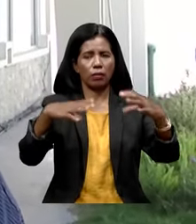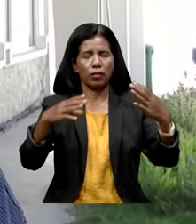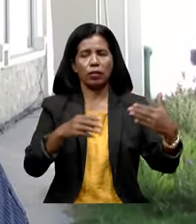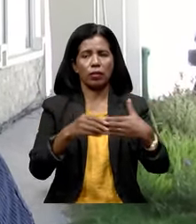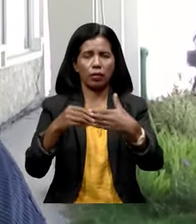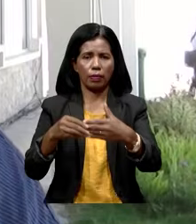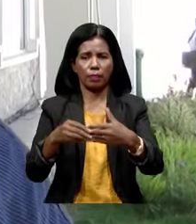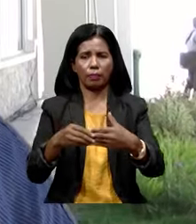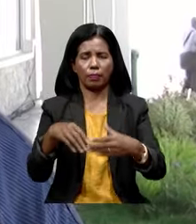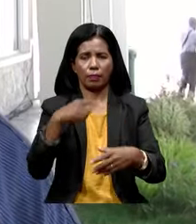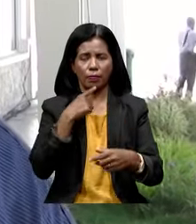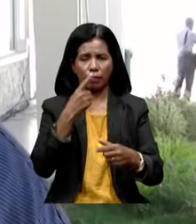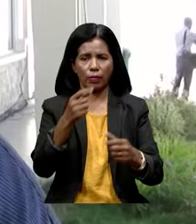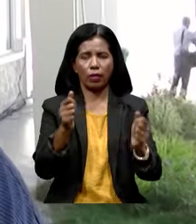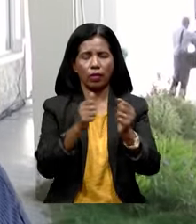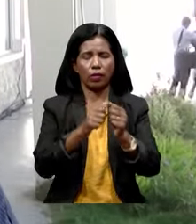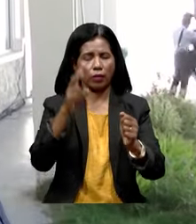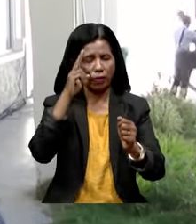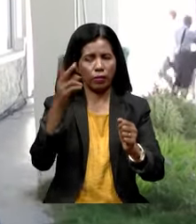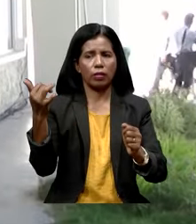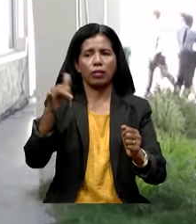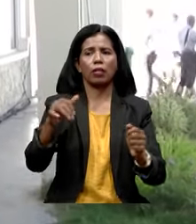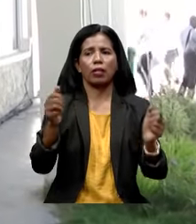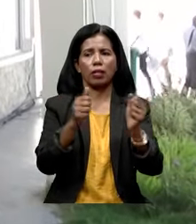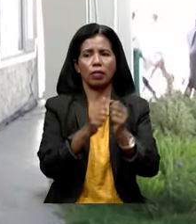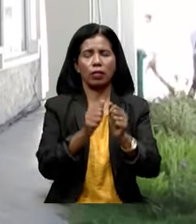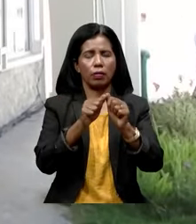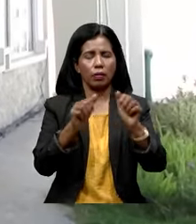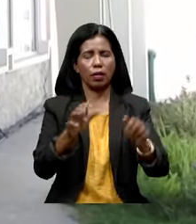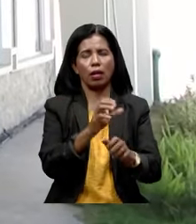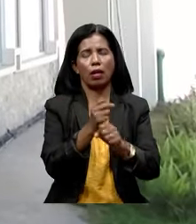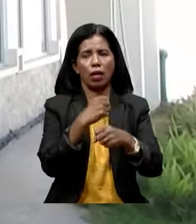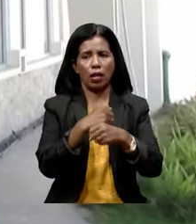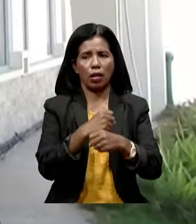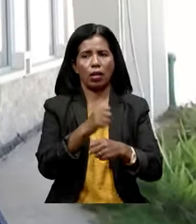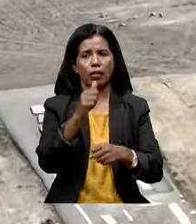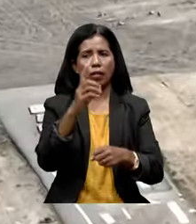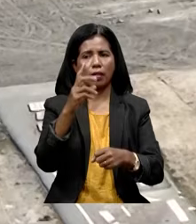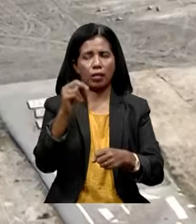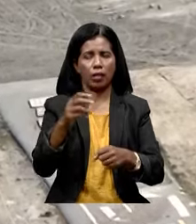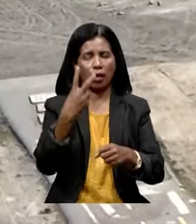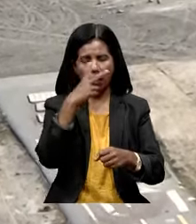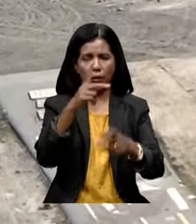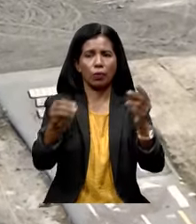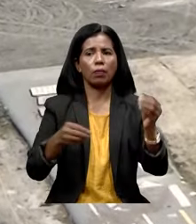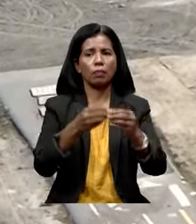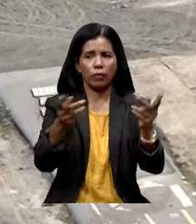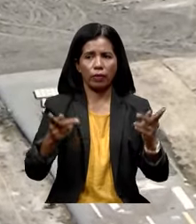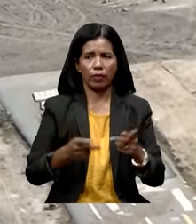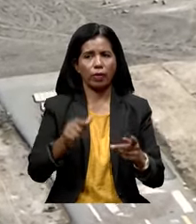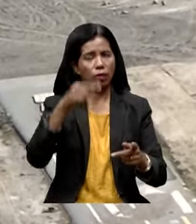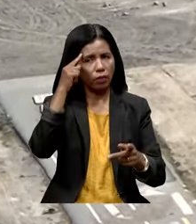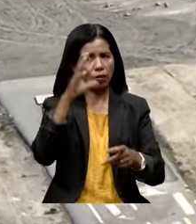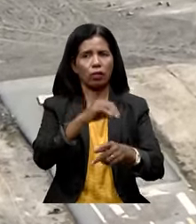organizadora, ou vice, será para administrar, né? Ali é só a rede que faz. Enquanto o governo na